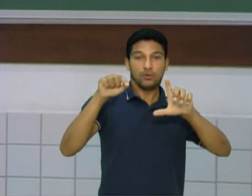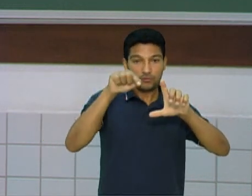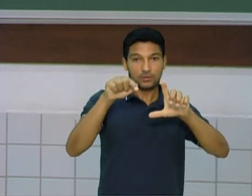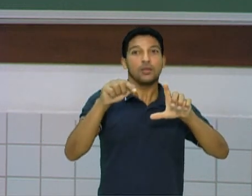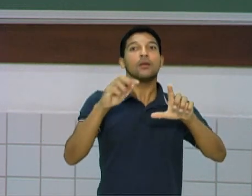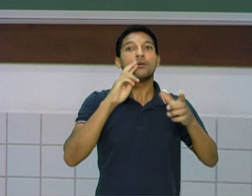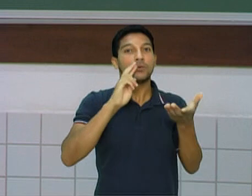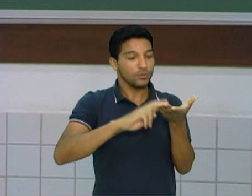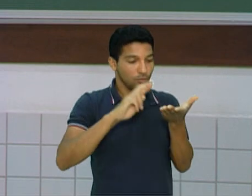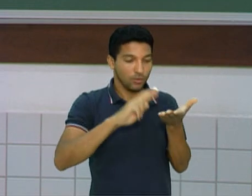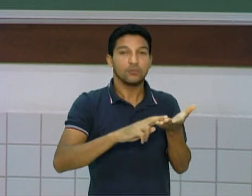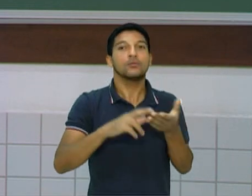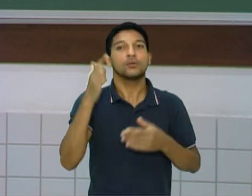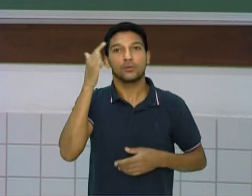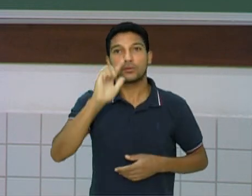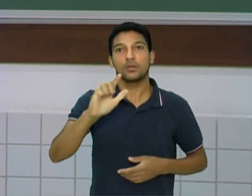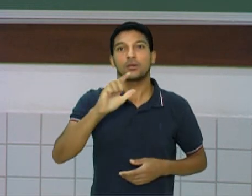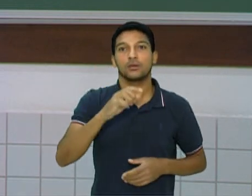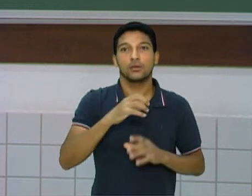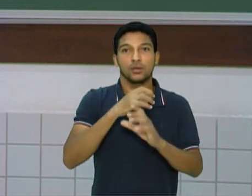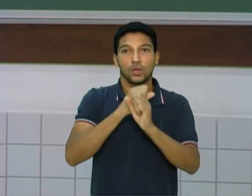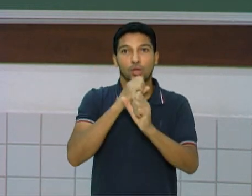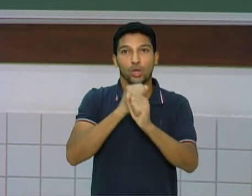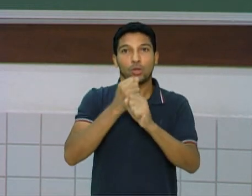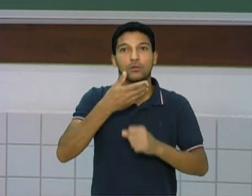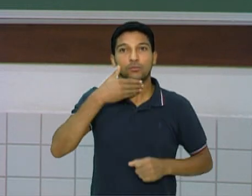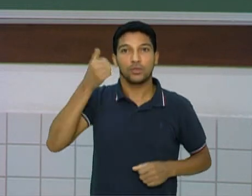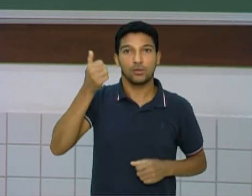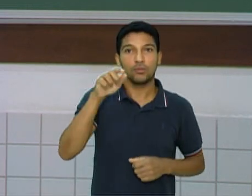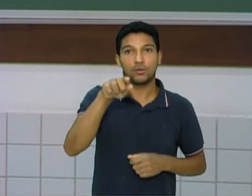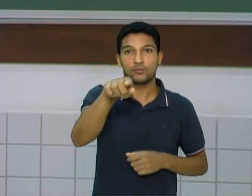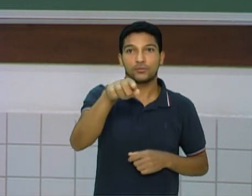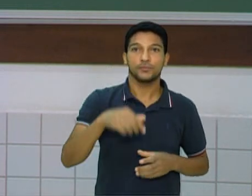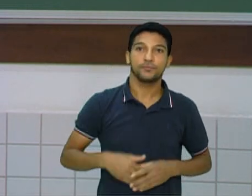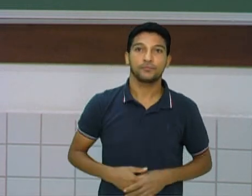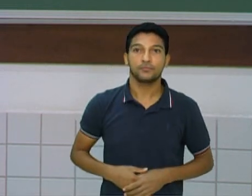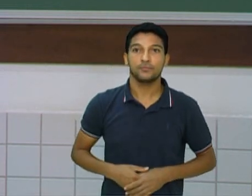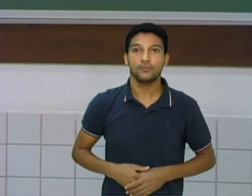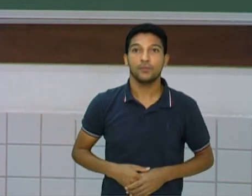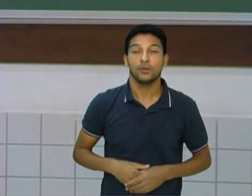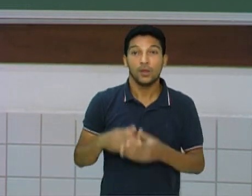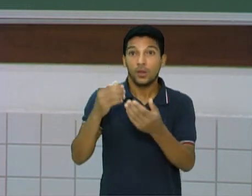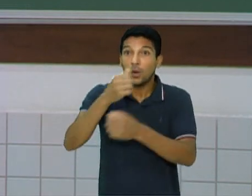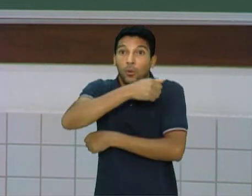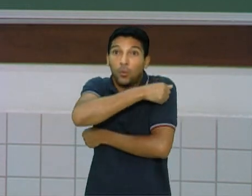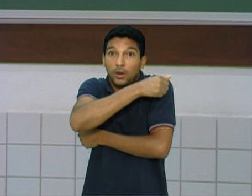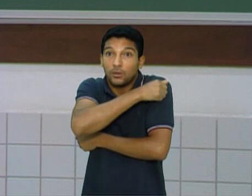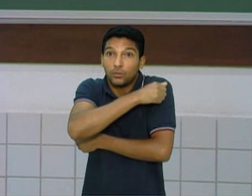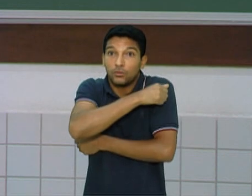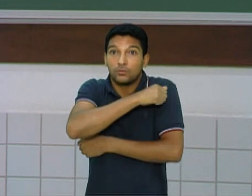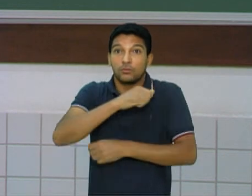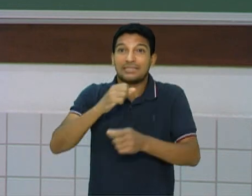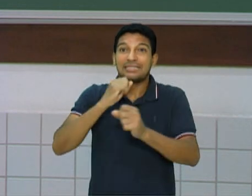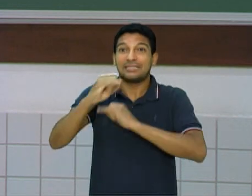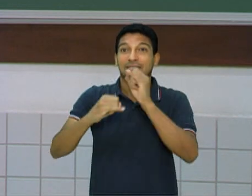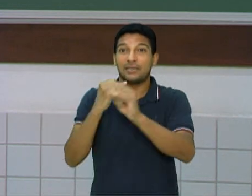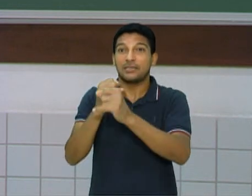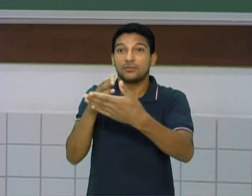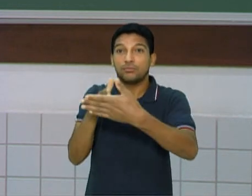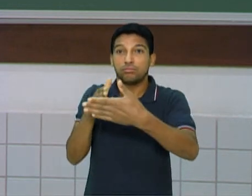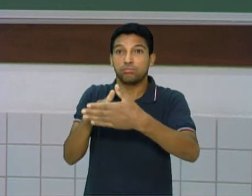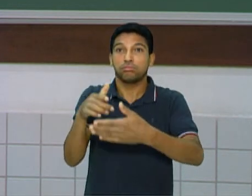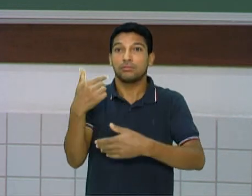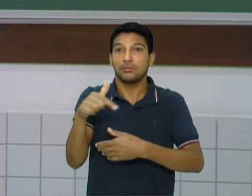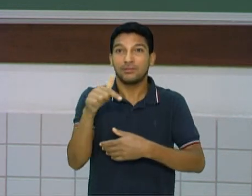você, ok? Você que não tem acesso ao Classroom, eu sugiro que você entre em contato com a sua escola para verificar qual é a